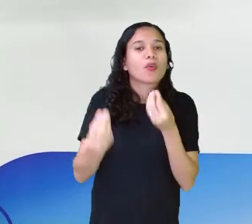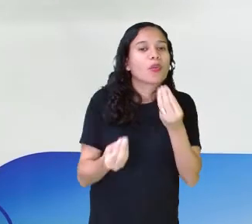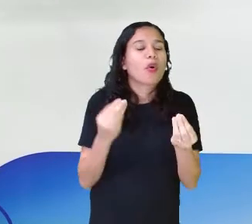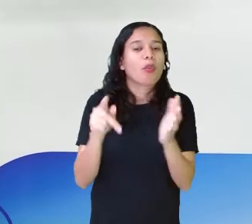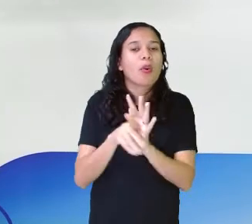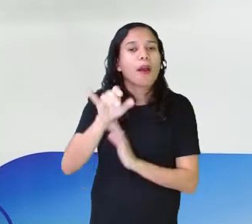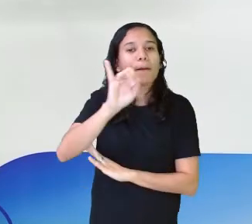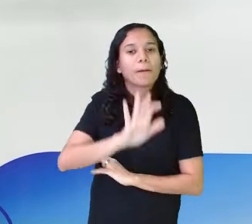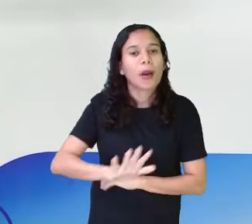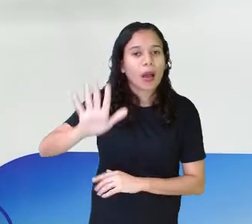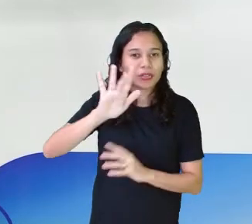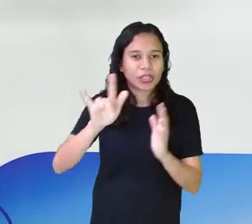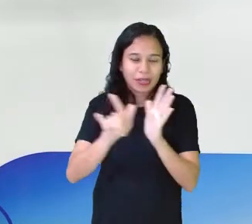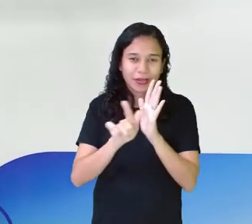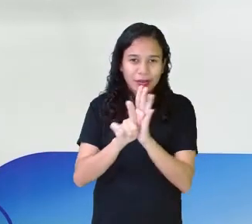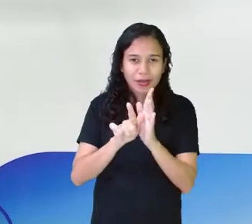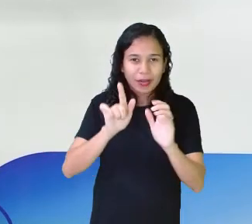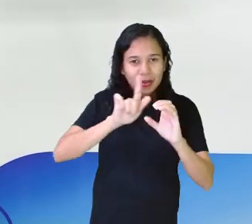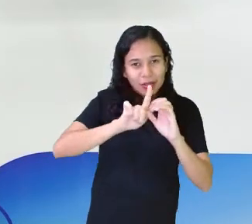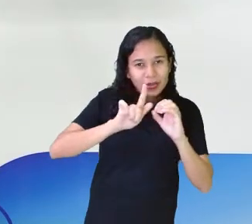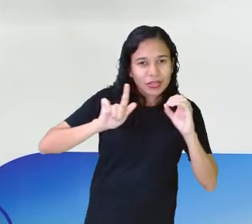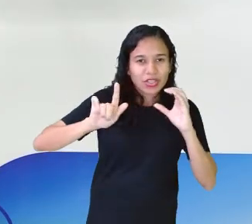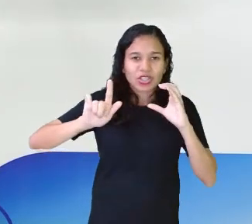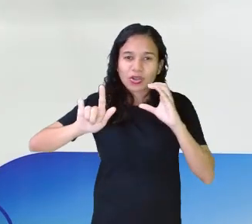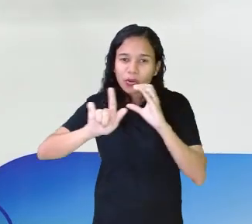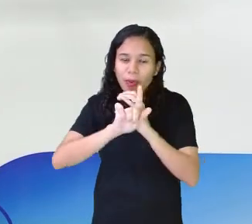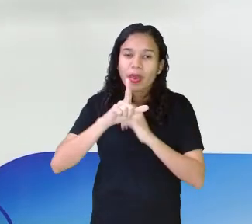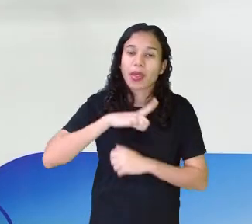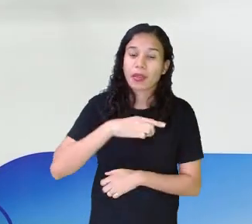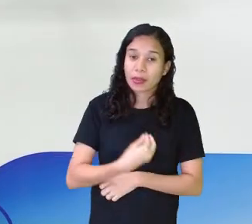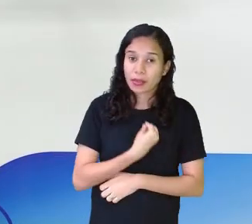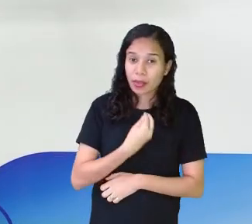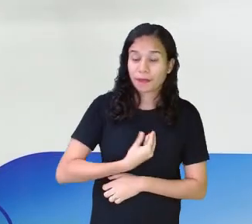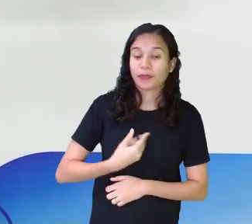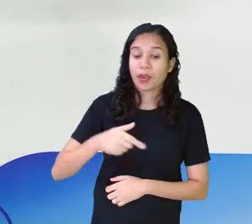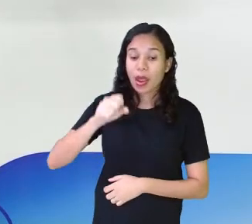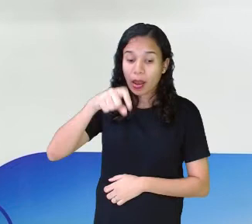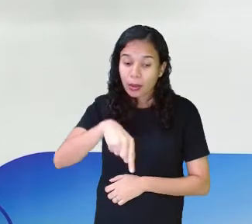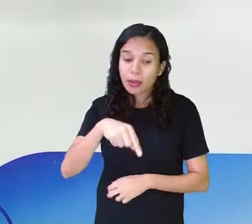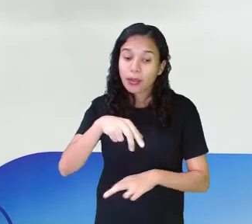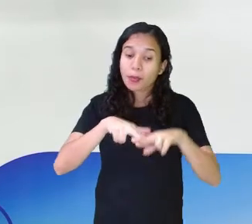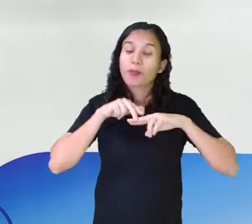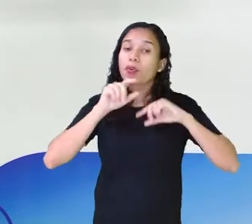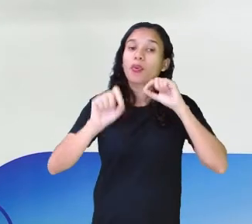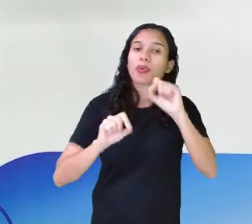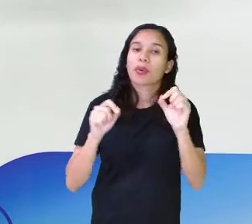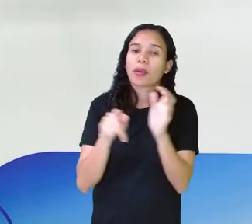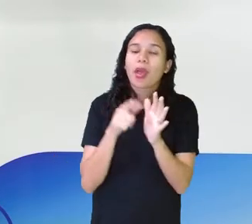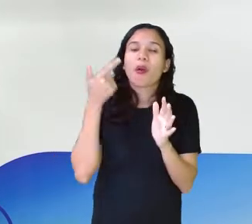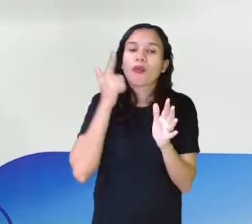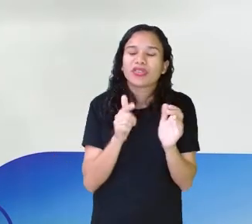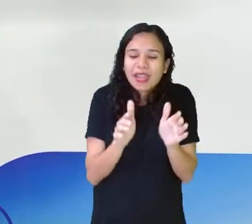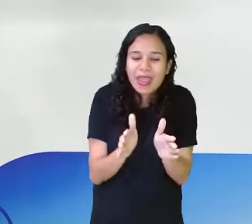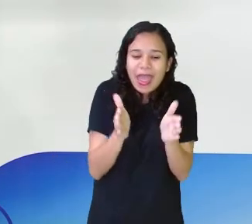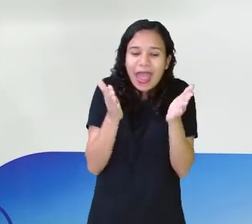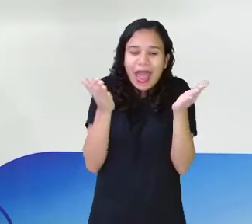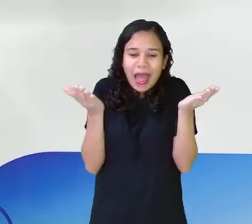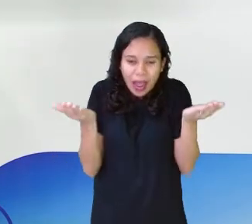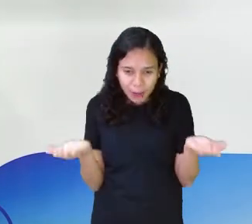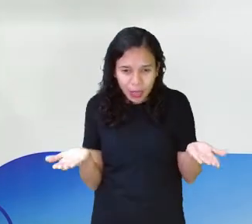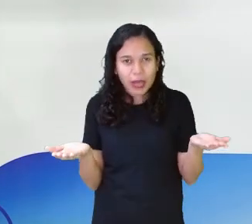as figuras geométricas que estão ali, naquele sólido. Por quê? Porque eu planifiquei, é como se eu